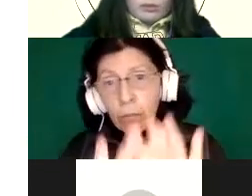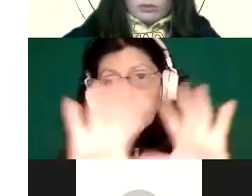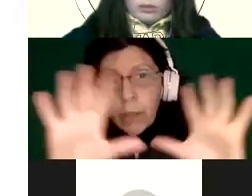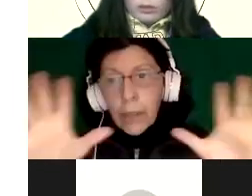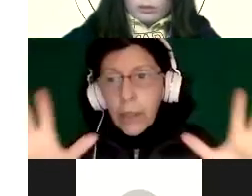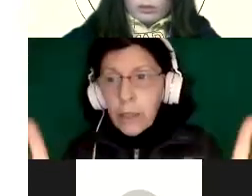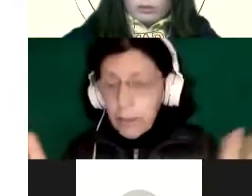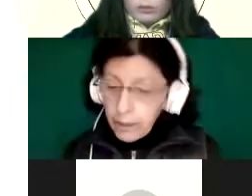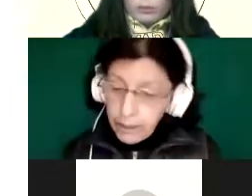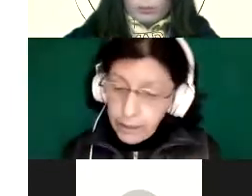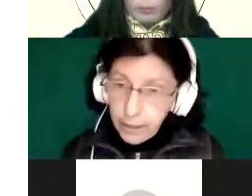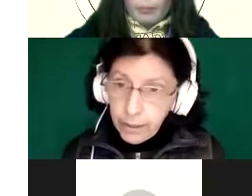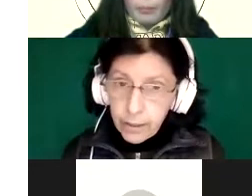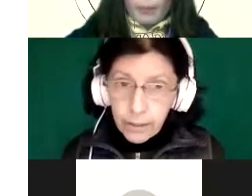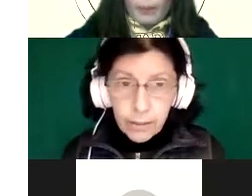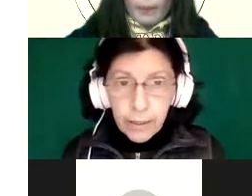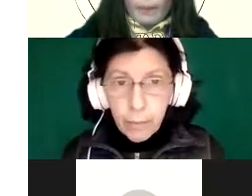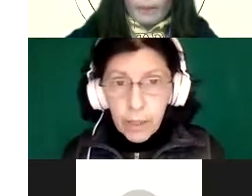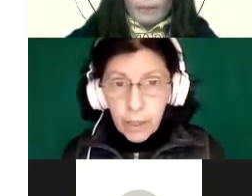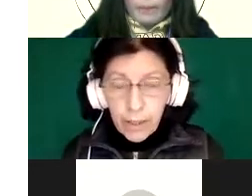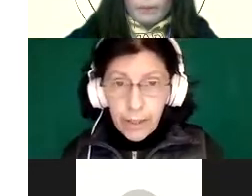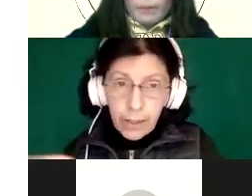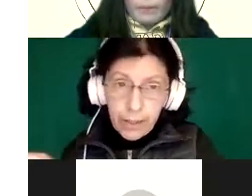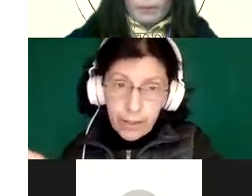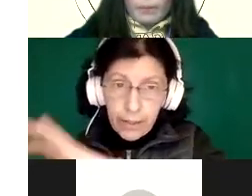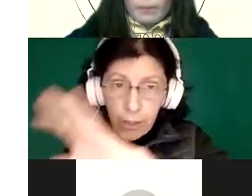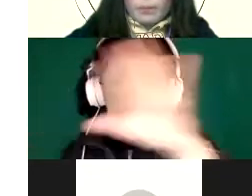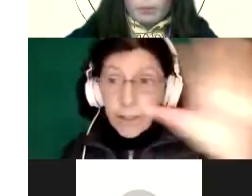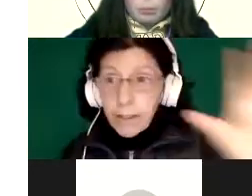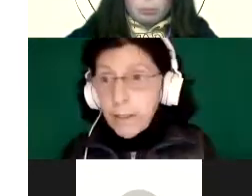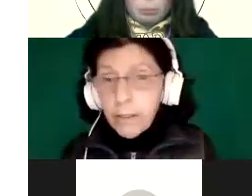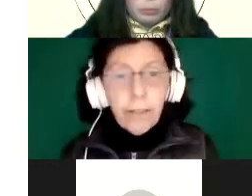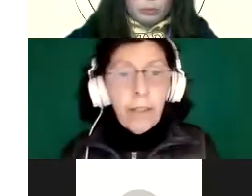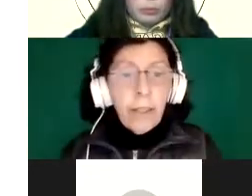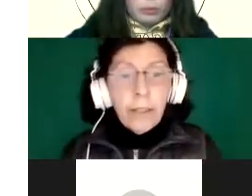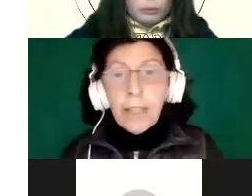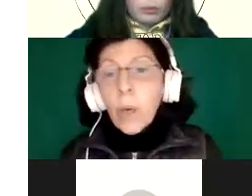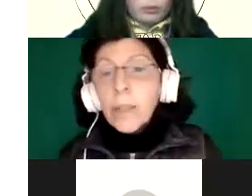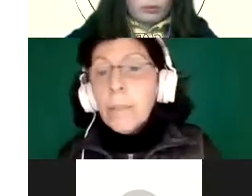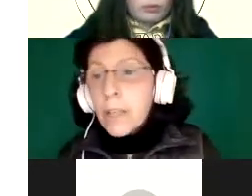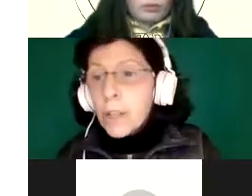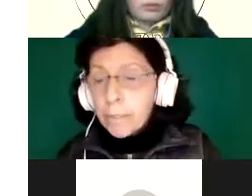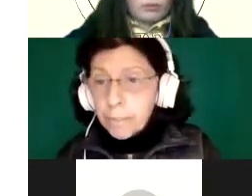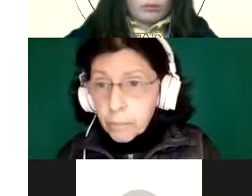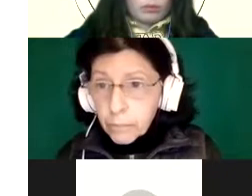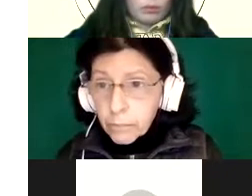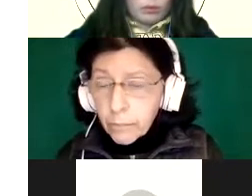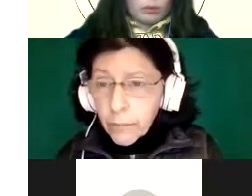portanto, temos aqui, digamos, esta rede na qual